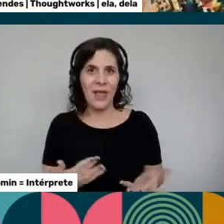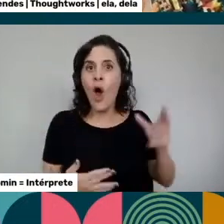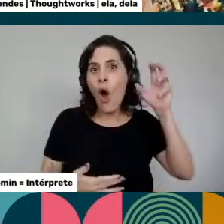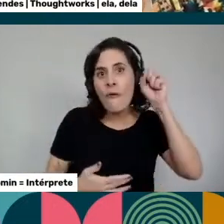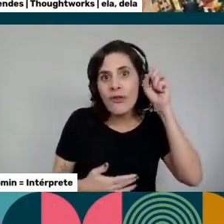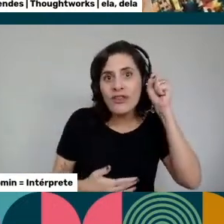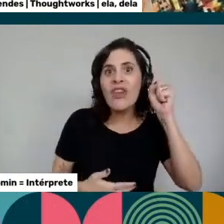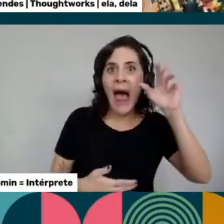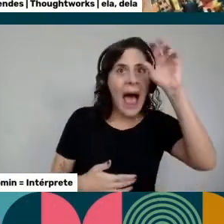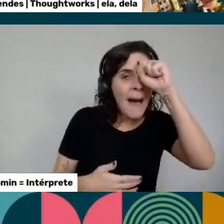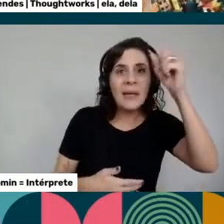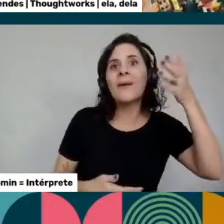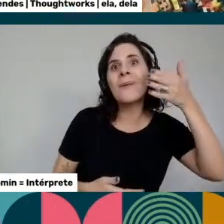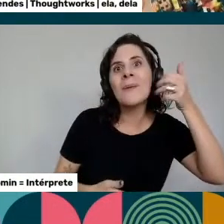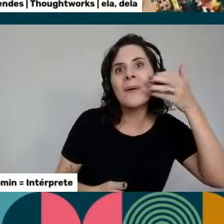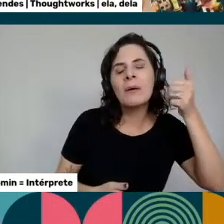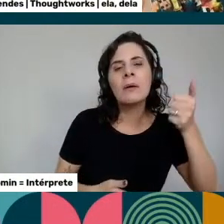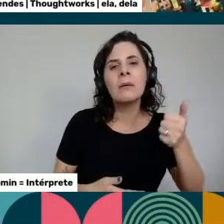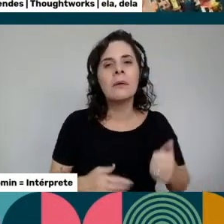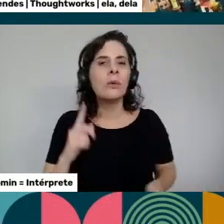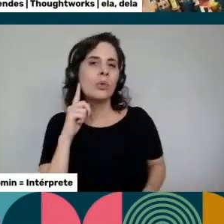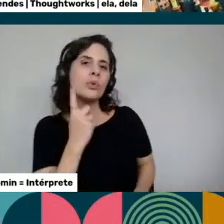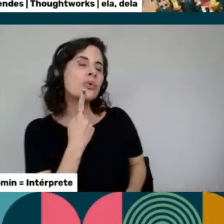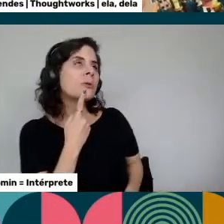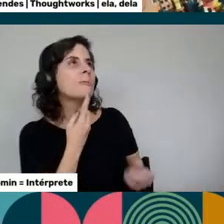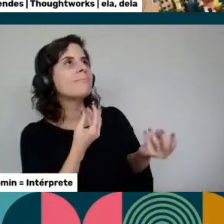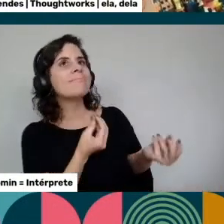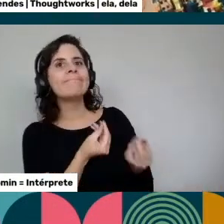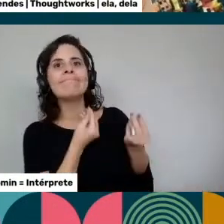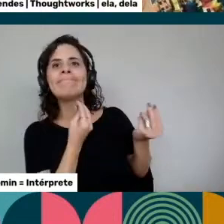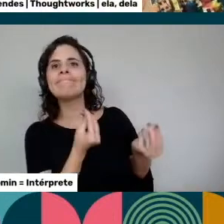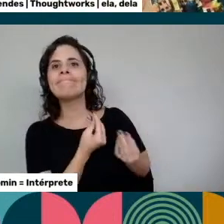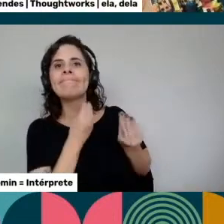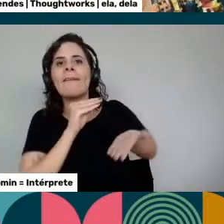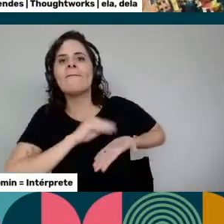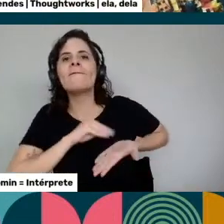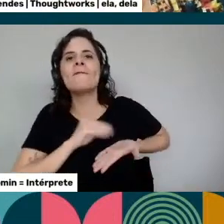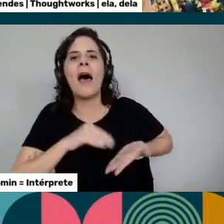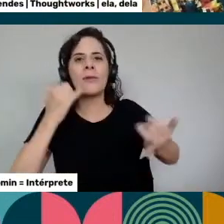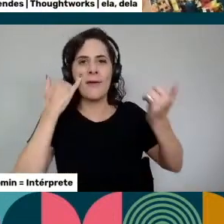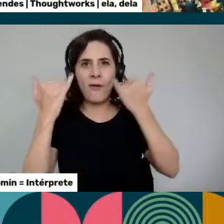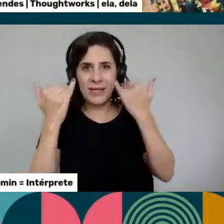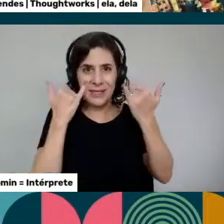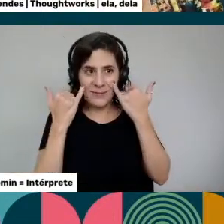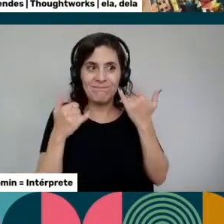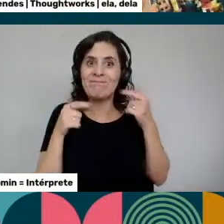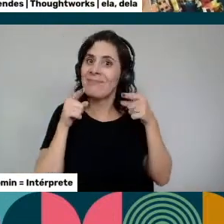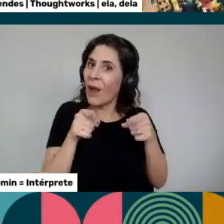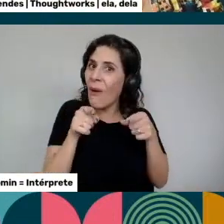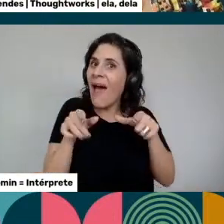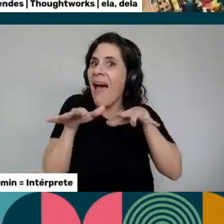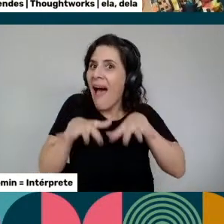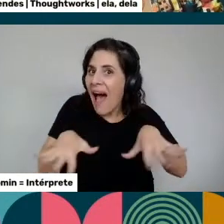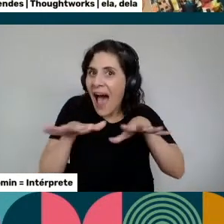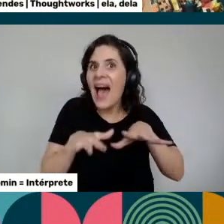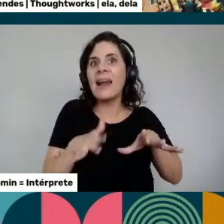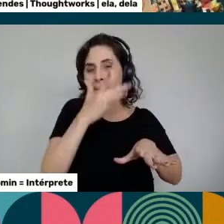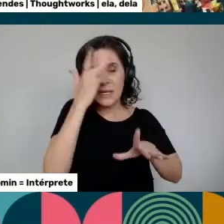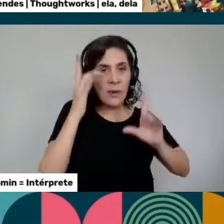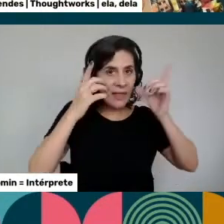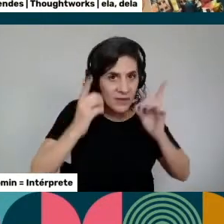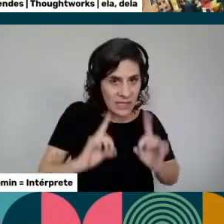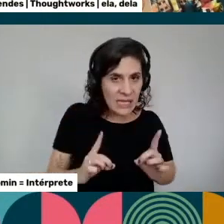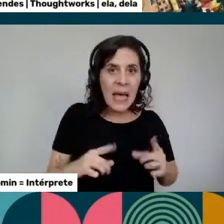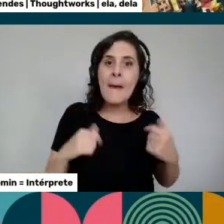né? Então, são detalhes que o universo da pessoa com deficiência traz, que a gente precisa ali de